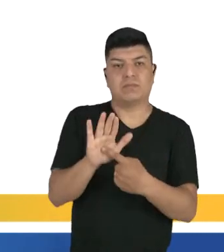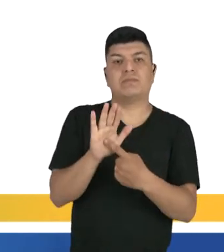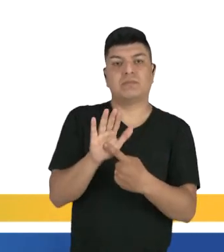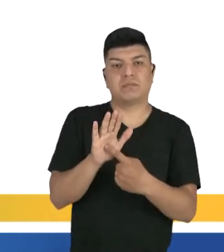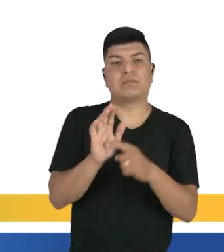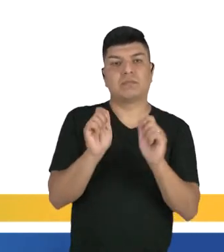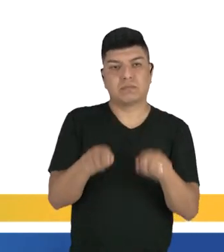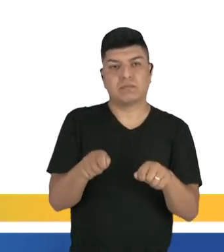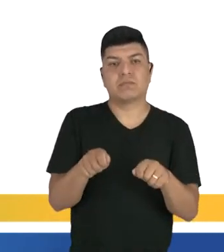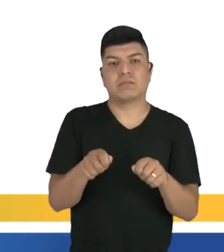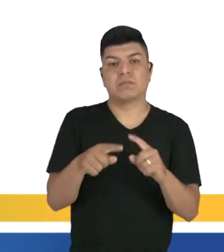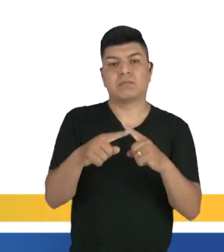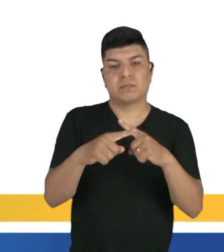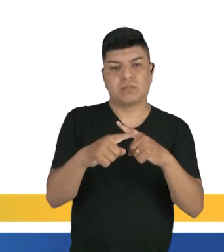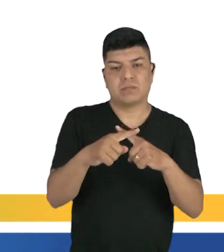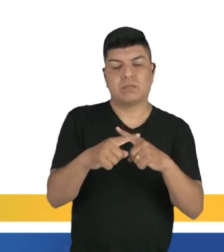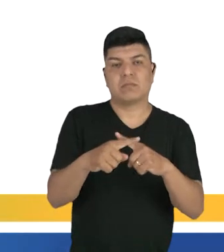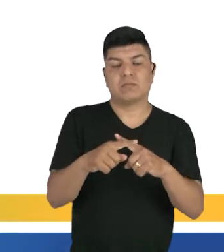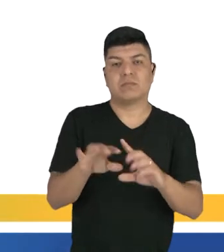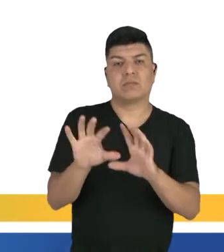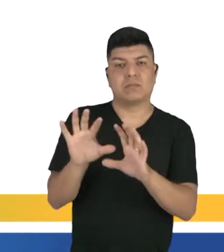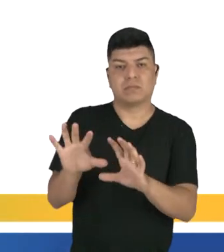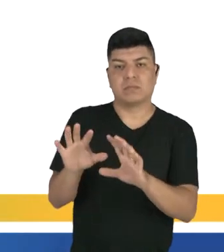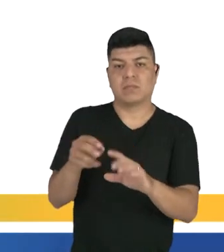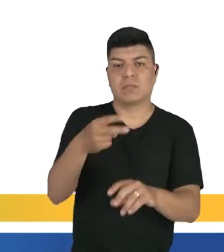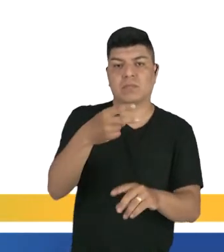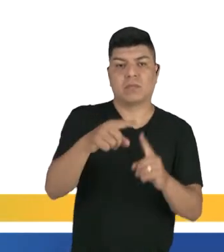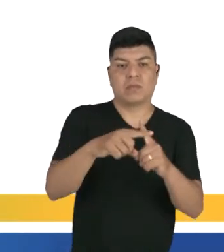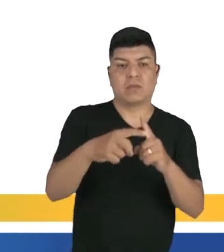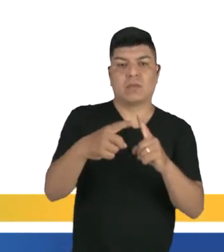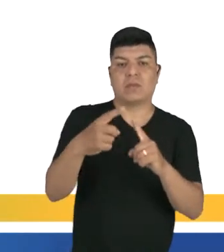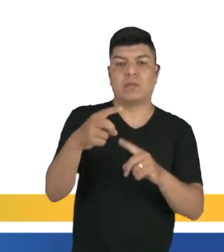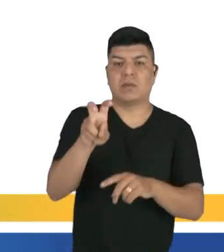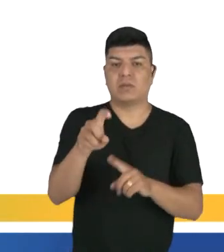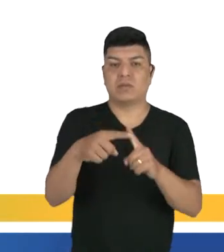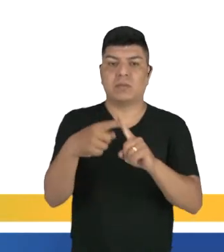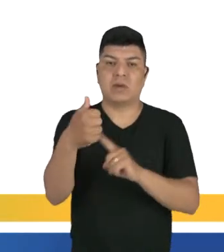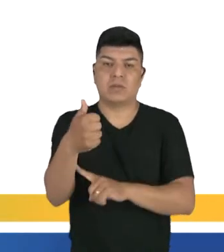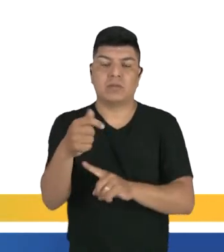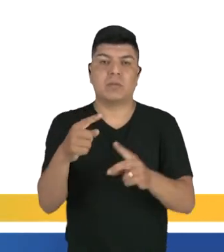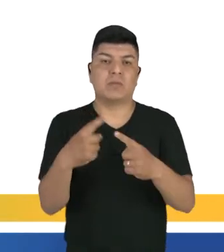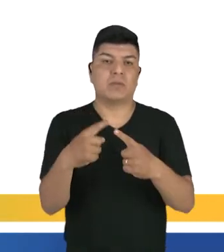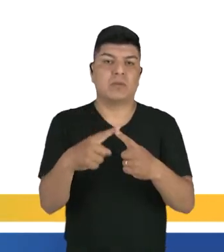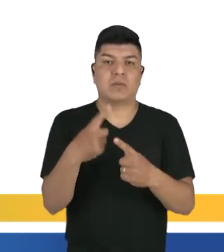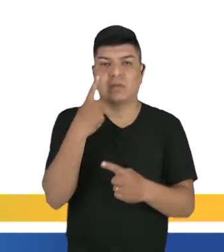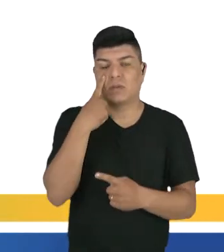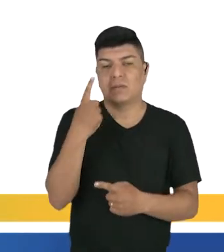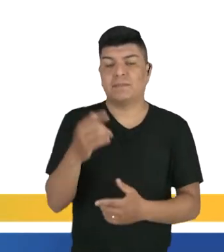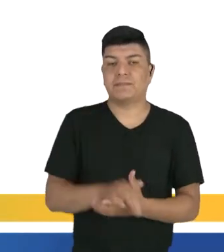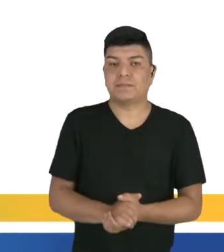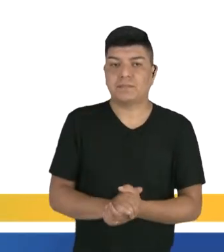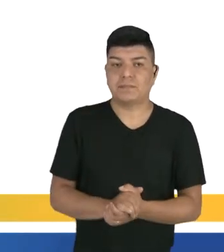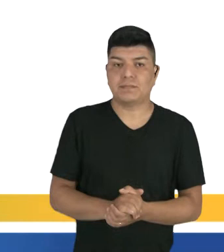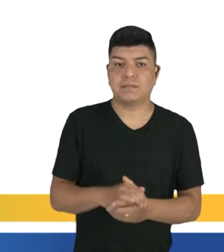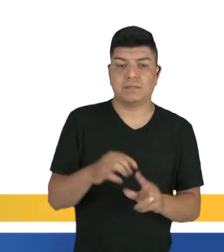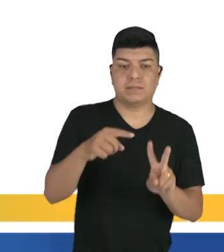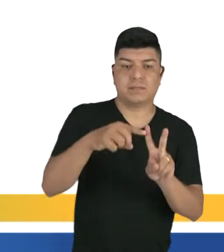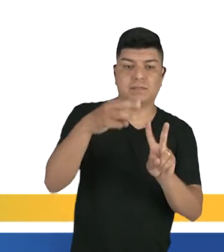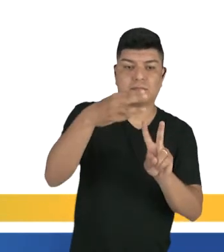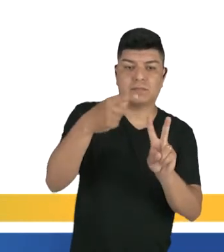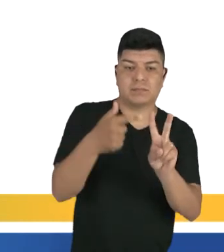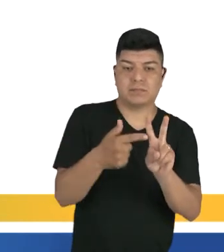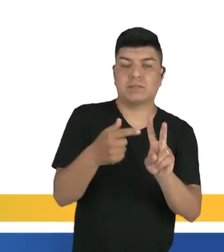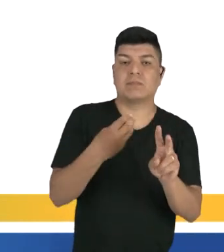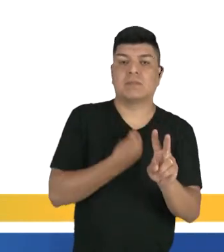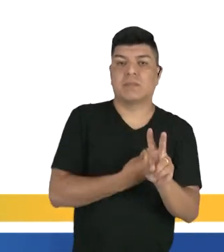evidência, multiplicando pela parte, né, 2 mais 5 mais 1. Por quê? Porque você observa que o raiz cúbica de